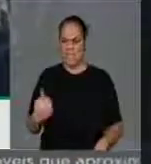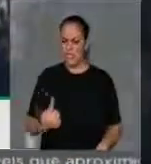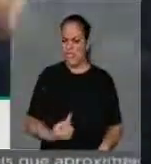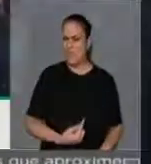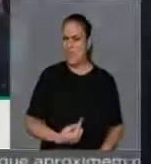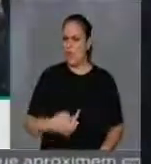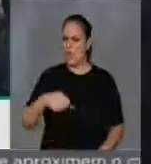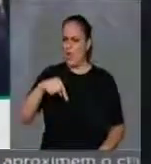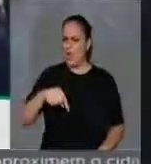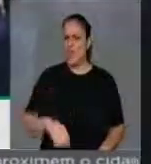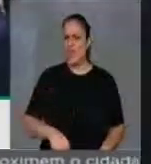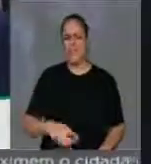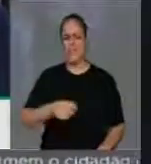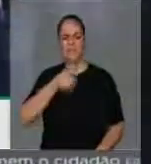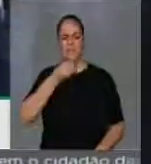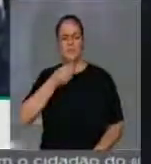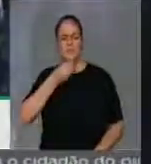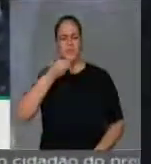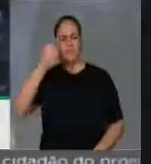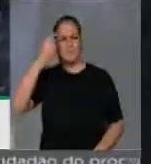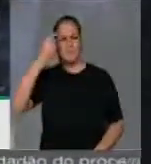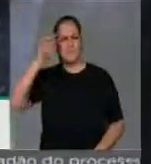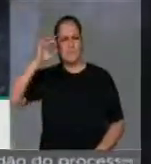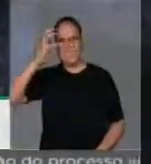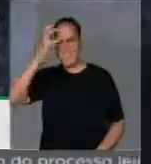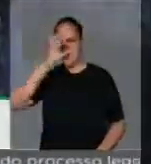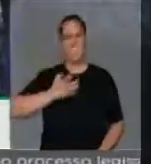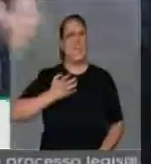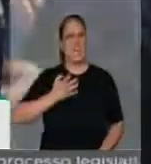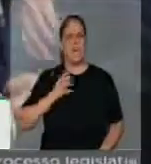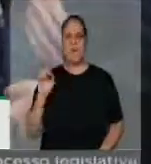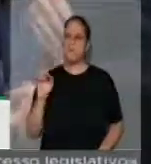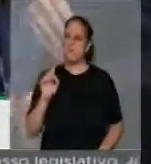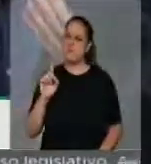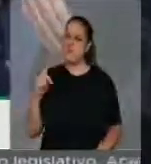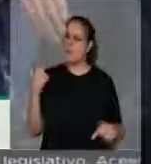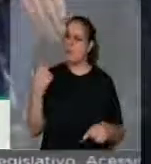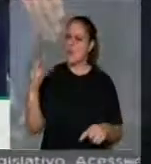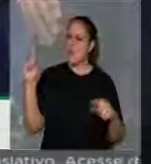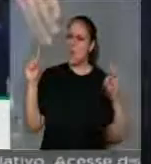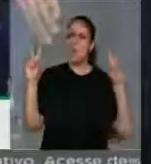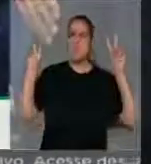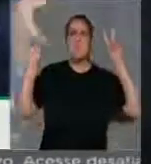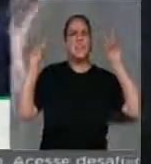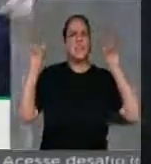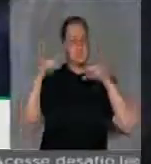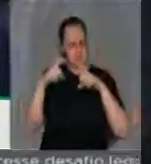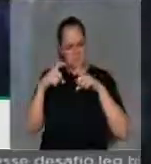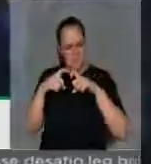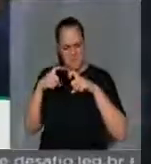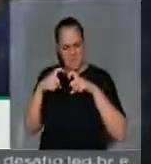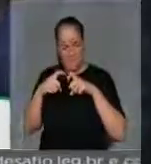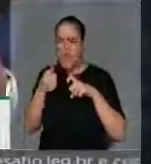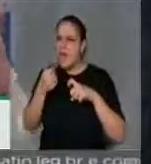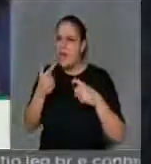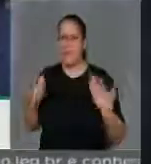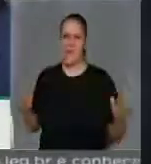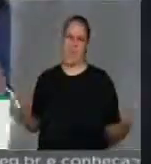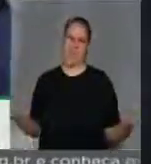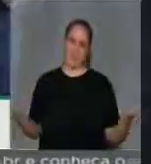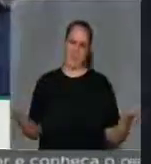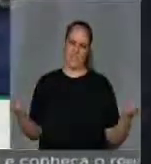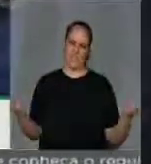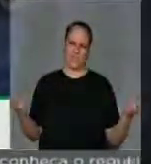estar pensando com seriedade, está discutindo o receituário médico, senhor presidente, assunto que